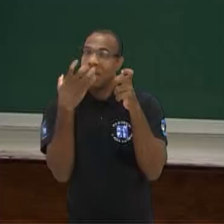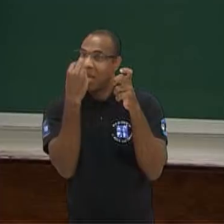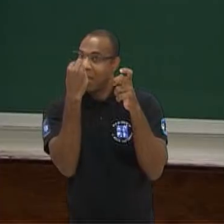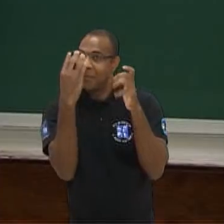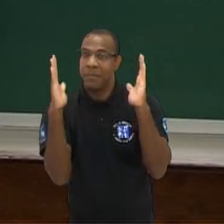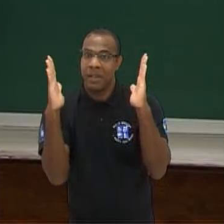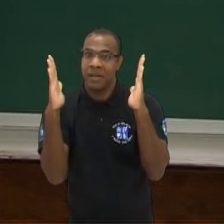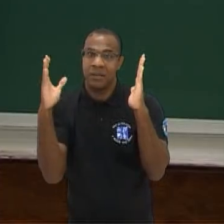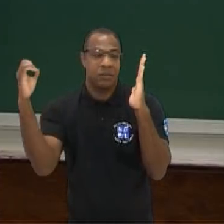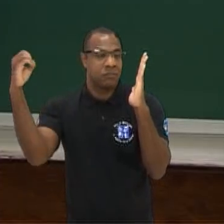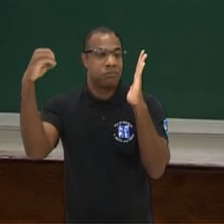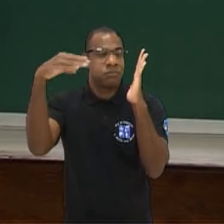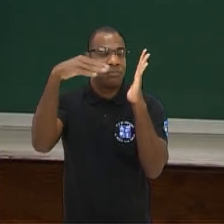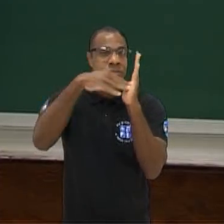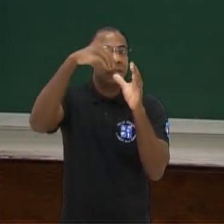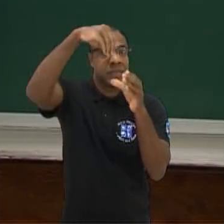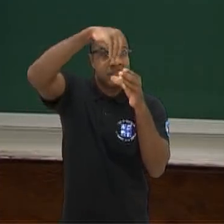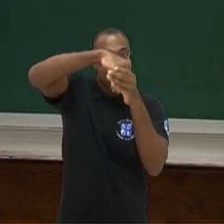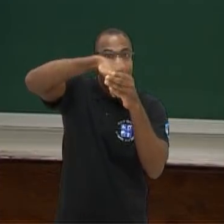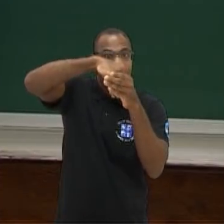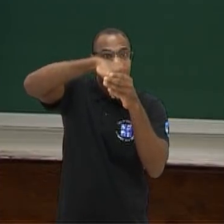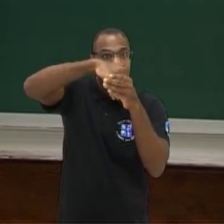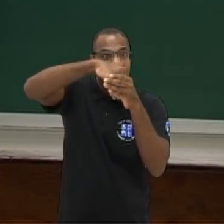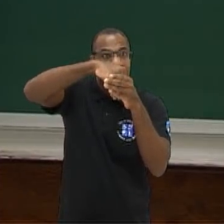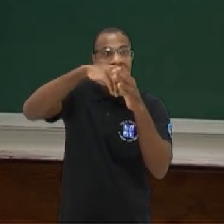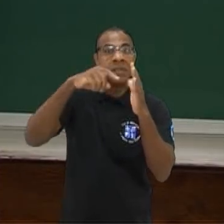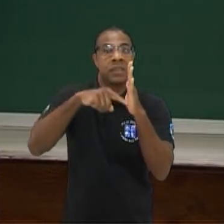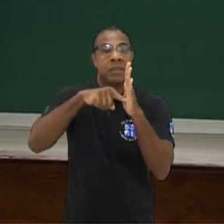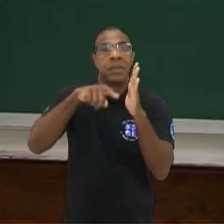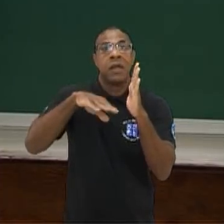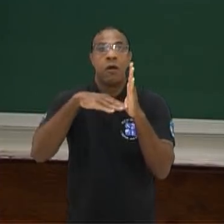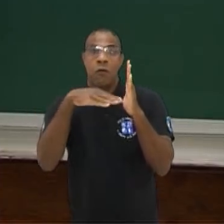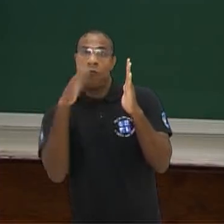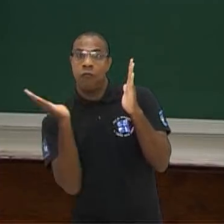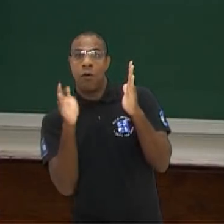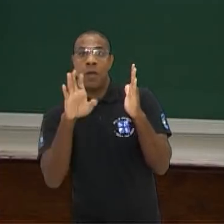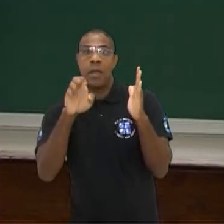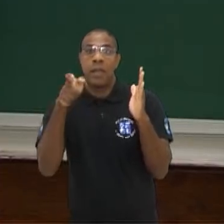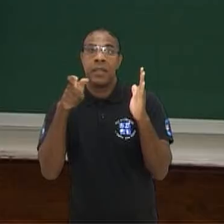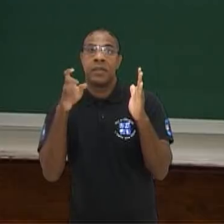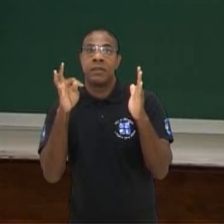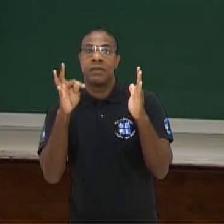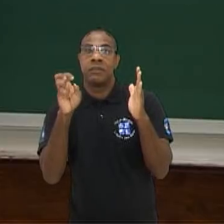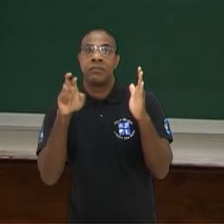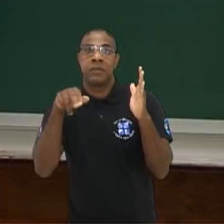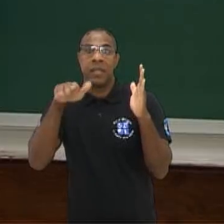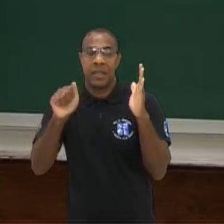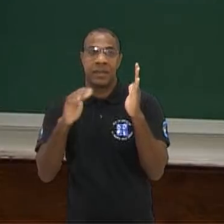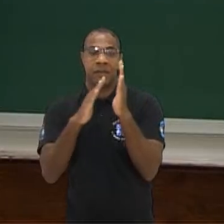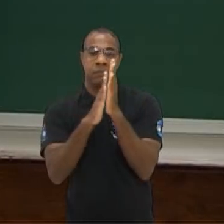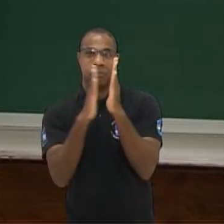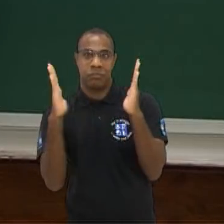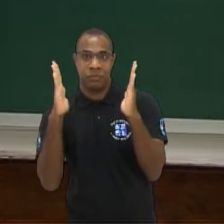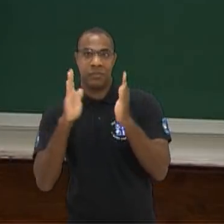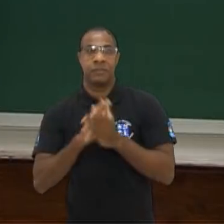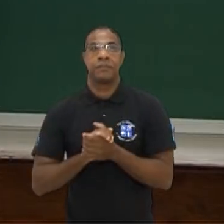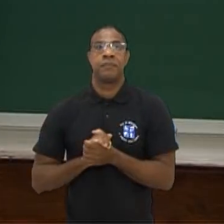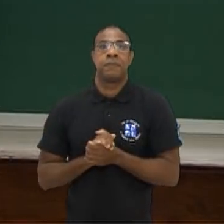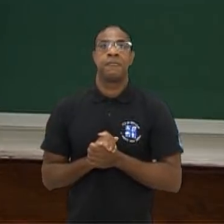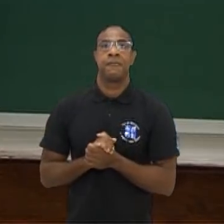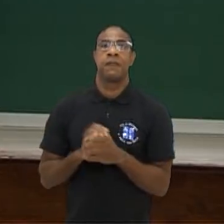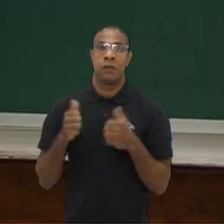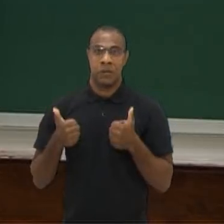do reflexo da parte interna, como também da parte externa. Mas esse é o conceito que abordaremos então ali ao longo das próximas